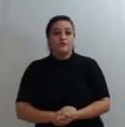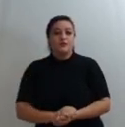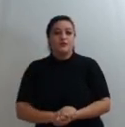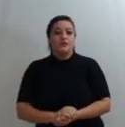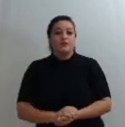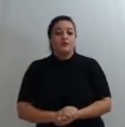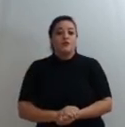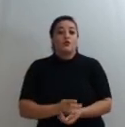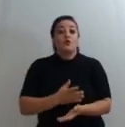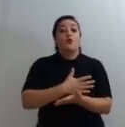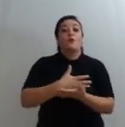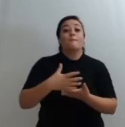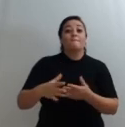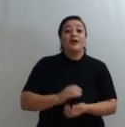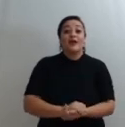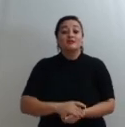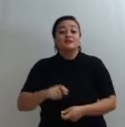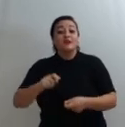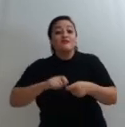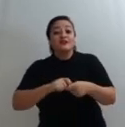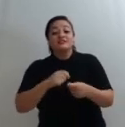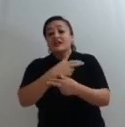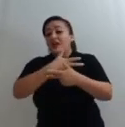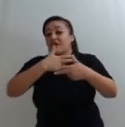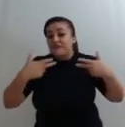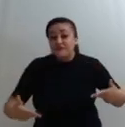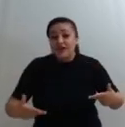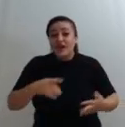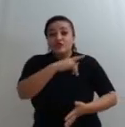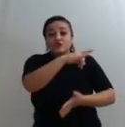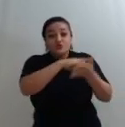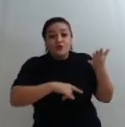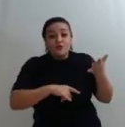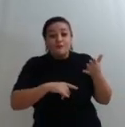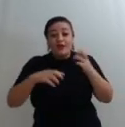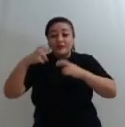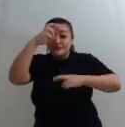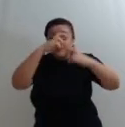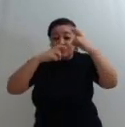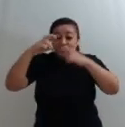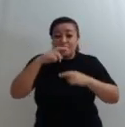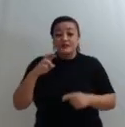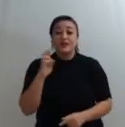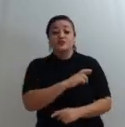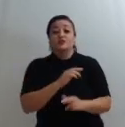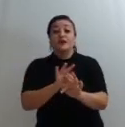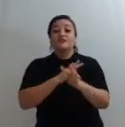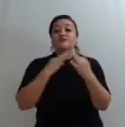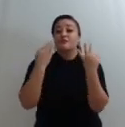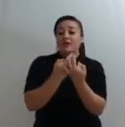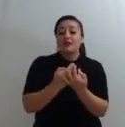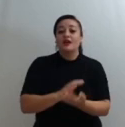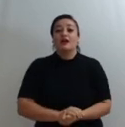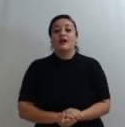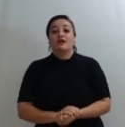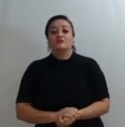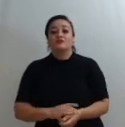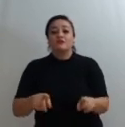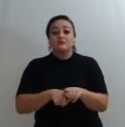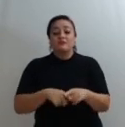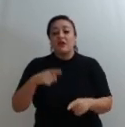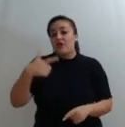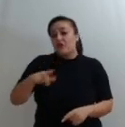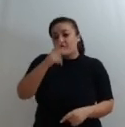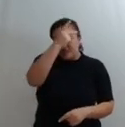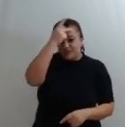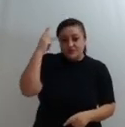investigativos com relação a familiares, a bem, a terceiros, a quartos, sem nenhum